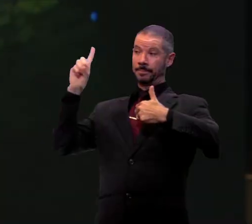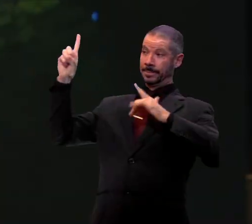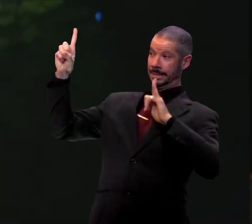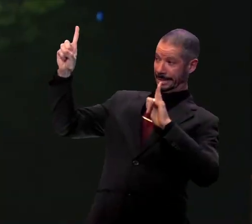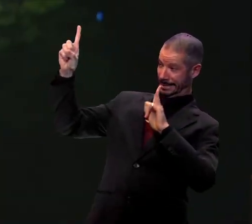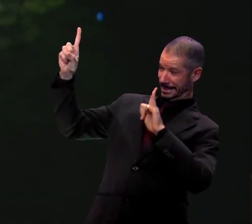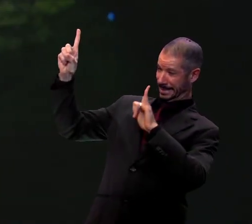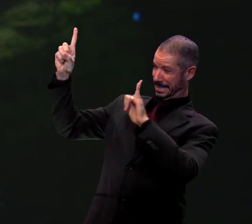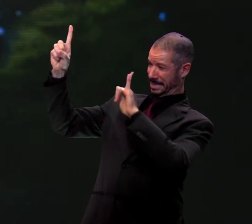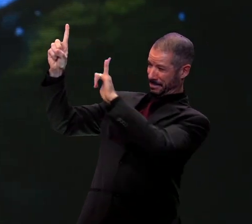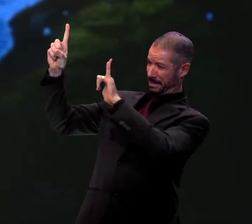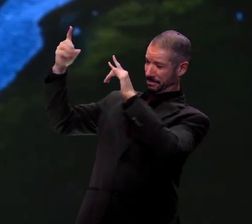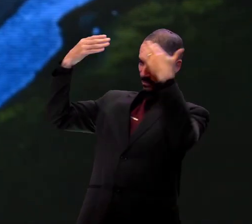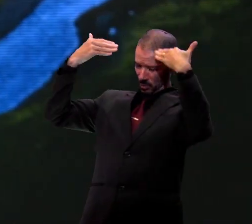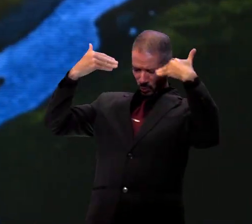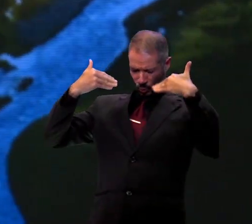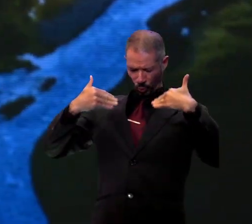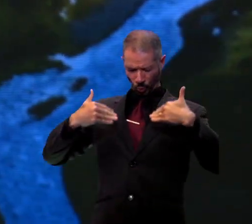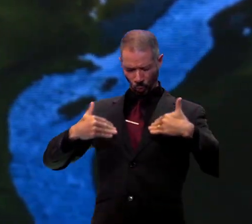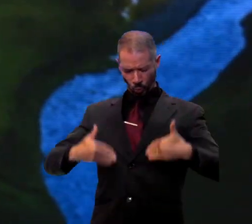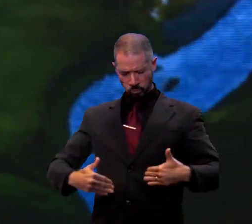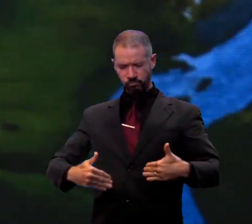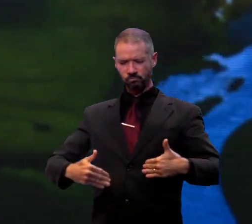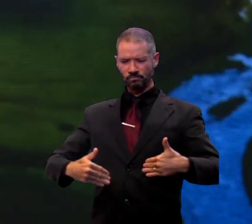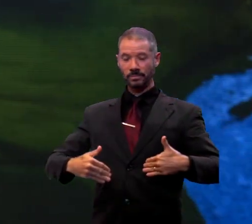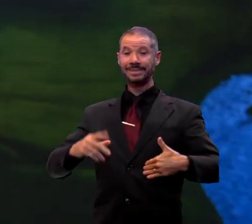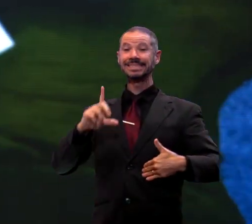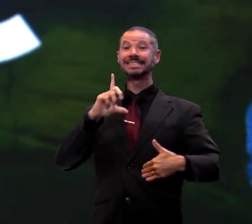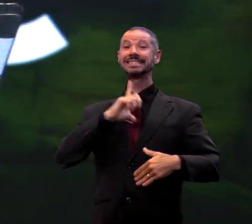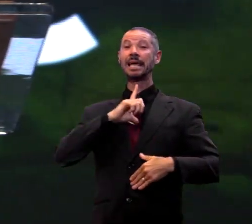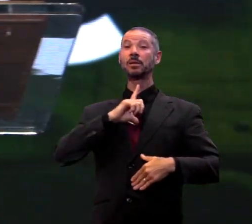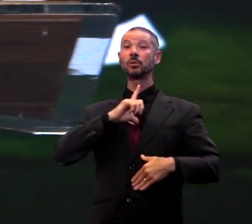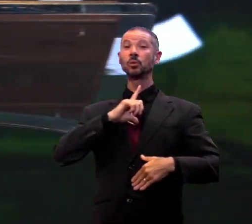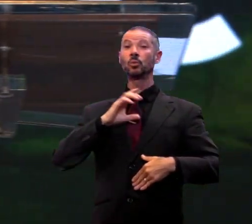Senhor com tudo aquilo que você é, com tudo aquilo que você tem.